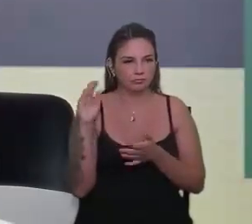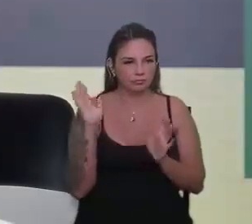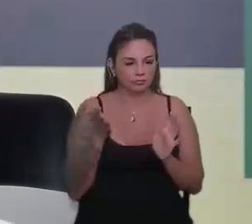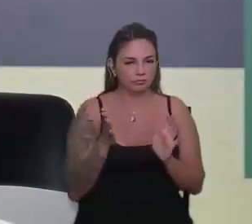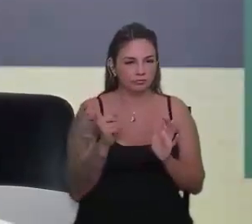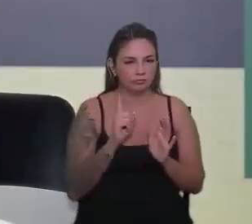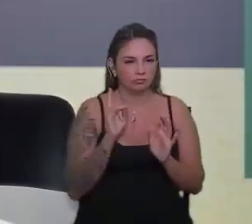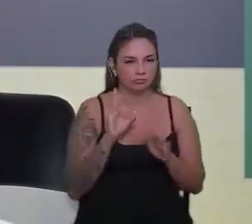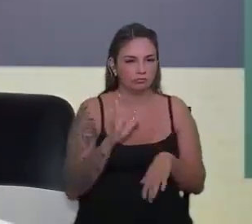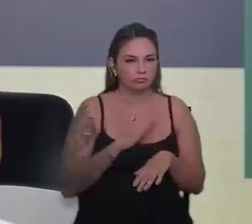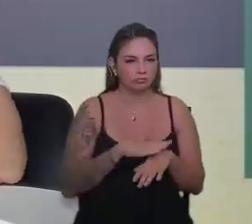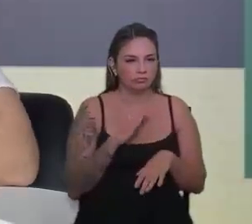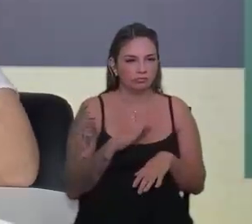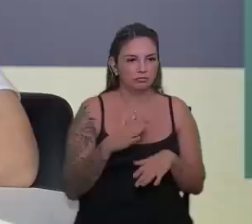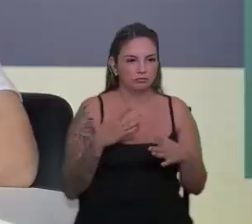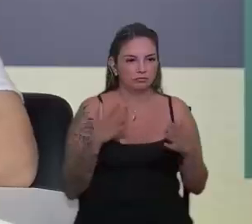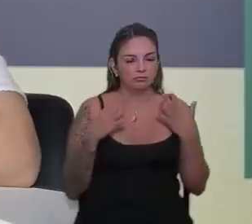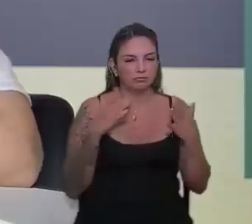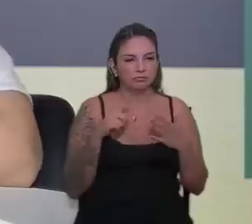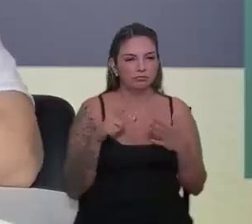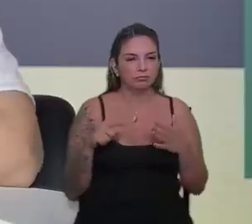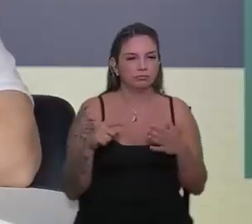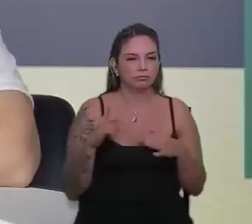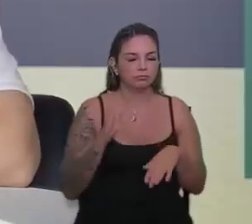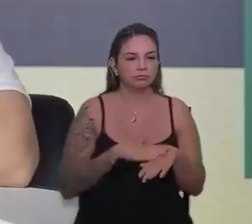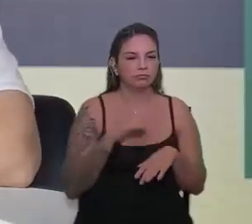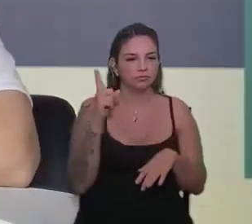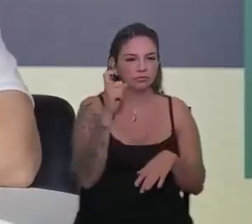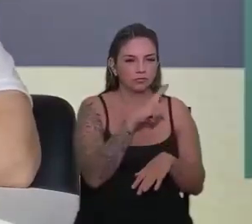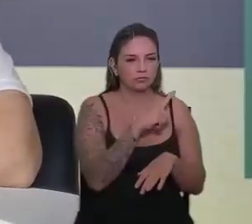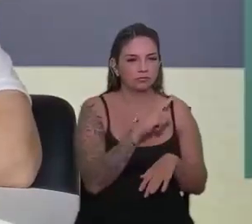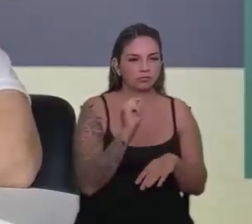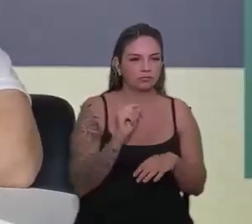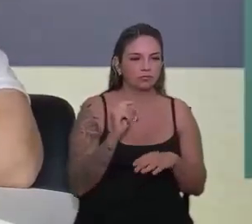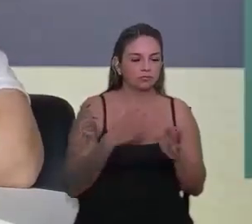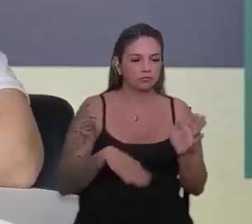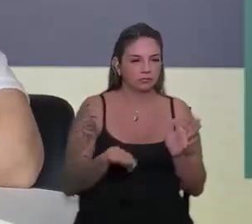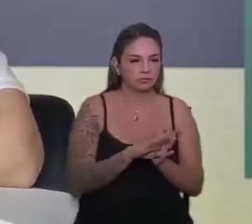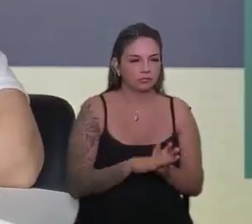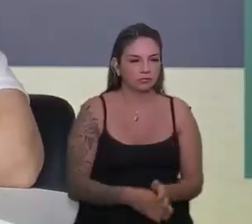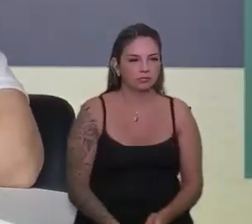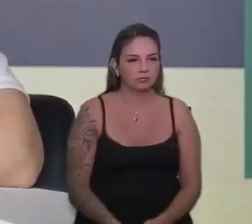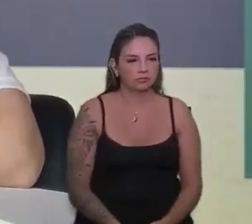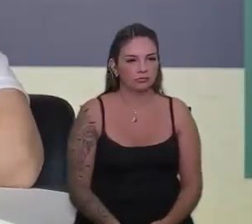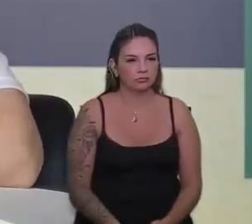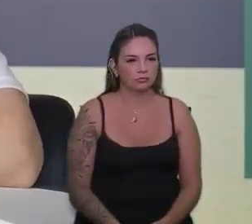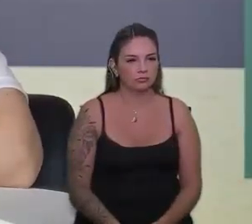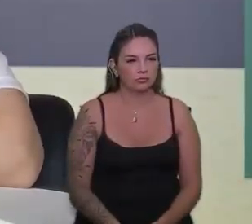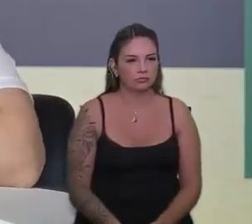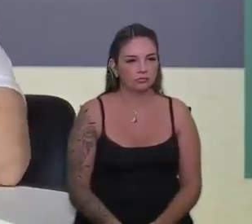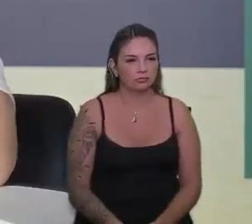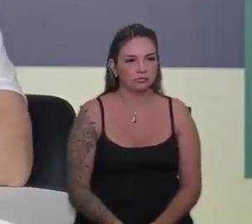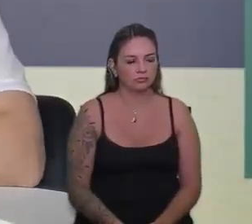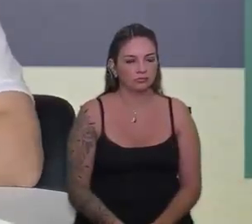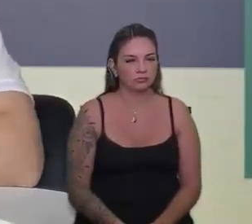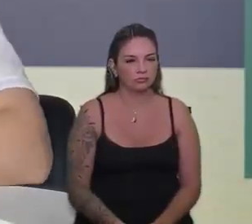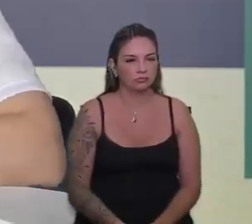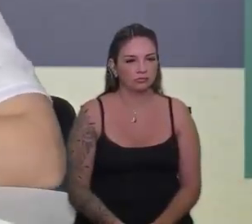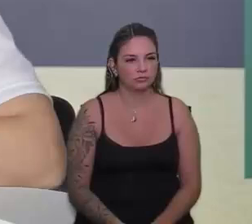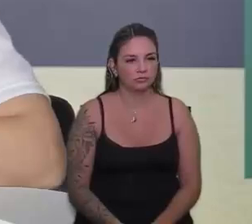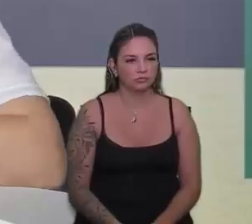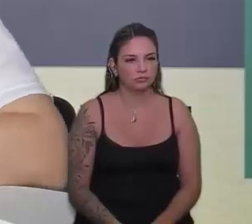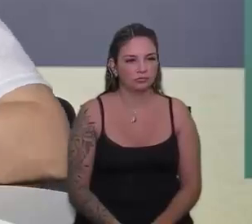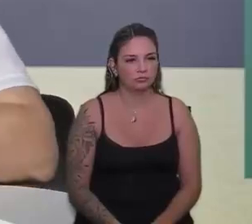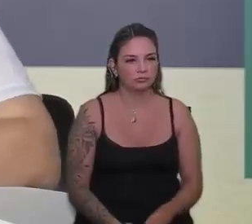já não é mais tão atrativa. Ela é muito mais difícil chegar para esse público, né?